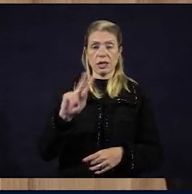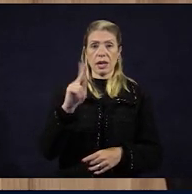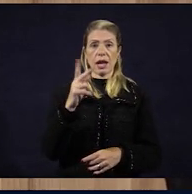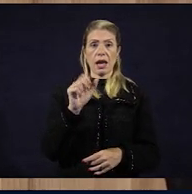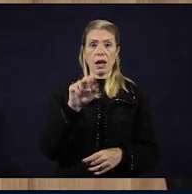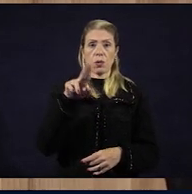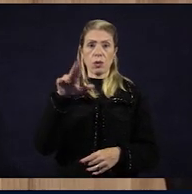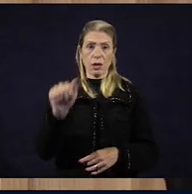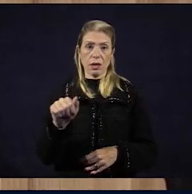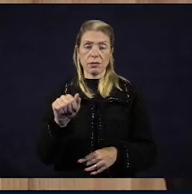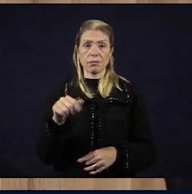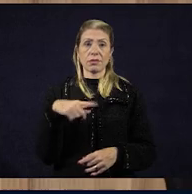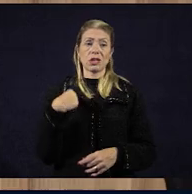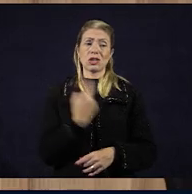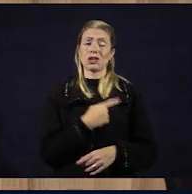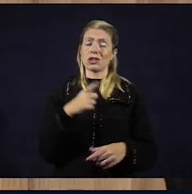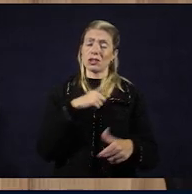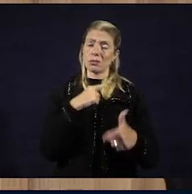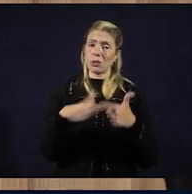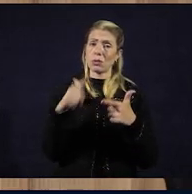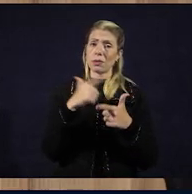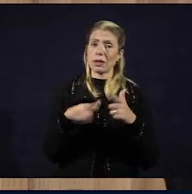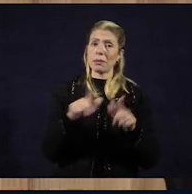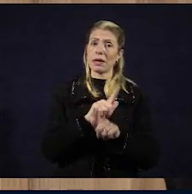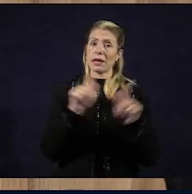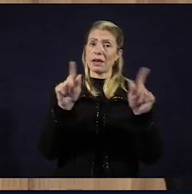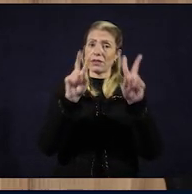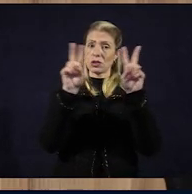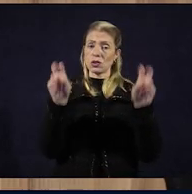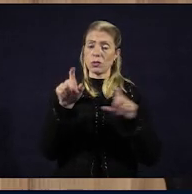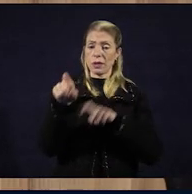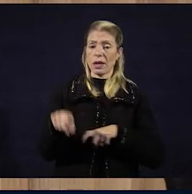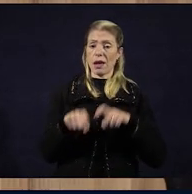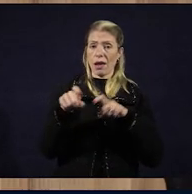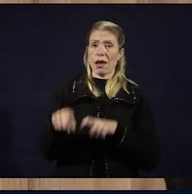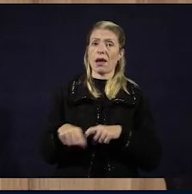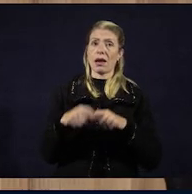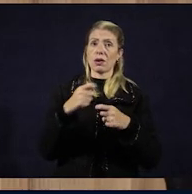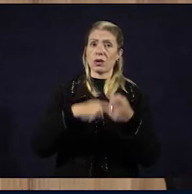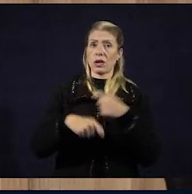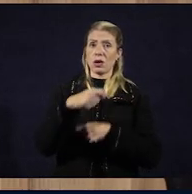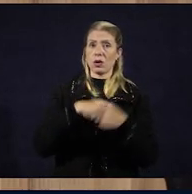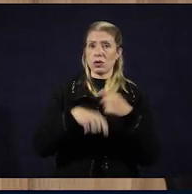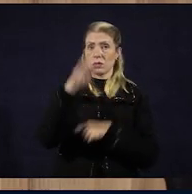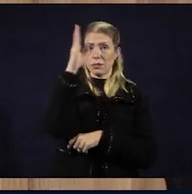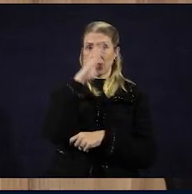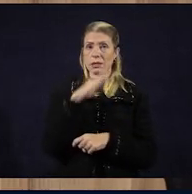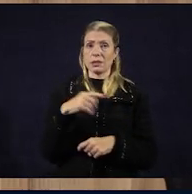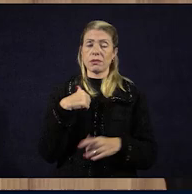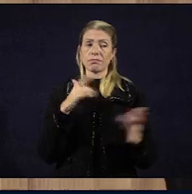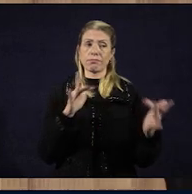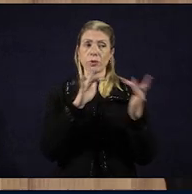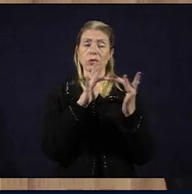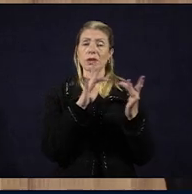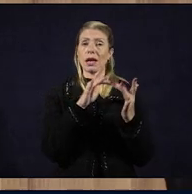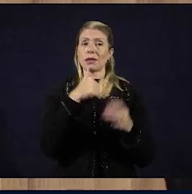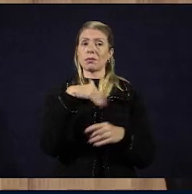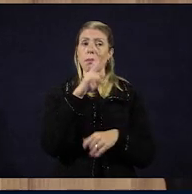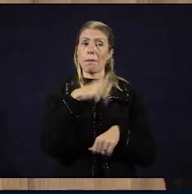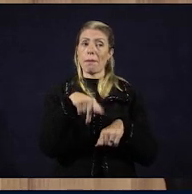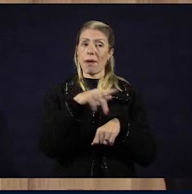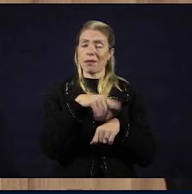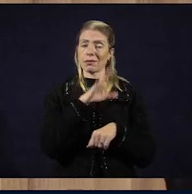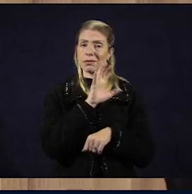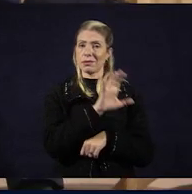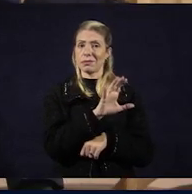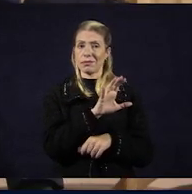a gente ia ter um problema grave com agronegócio brasileiro a nossa relação com o nosso maior país E